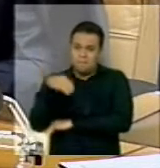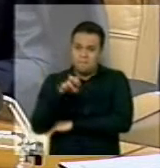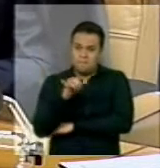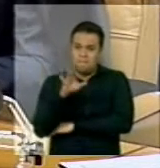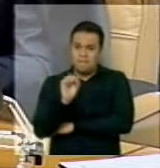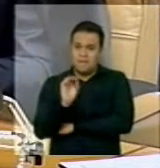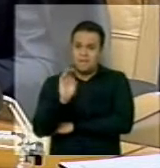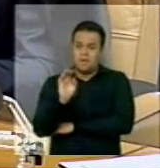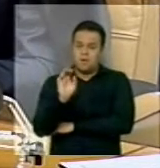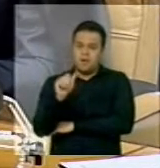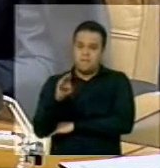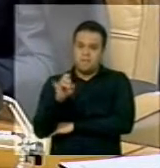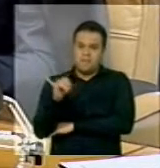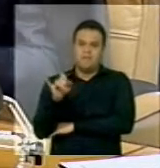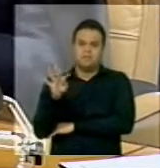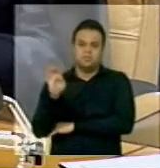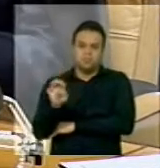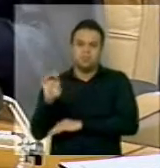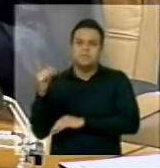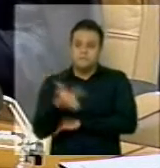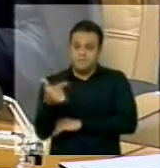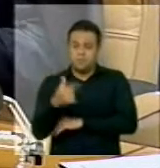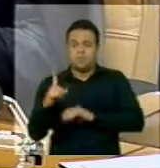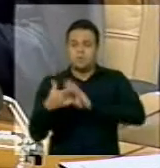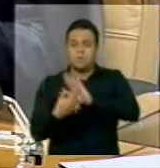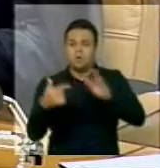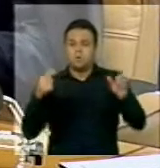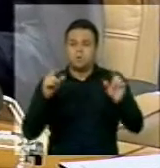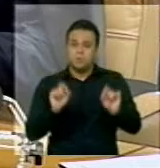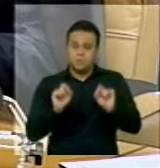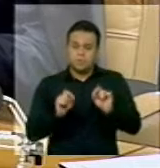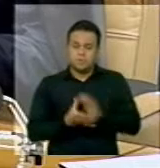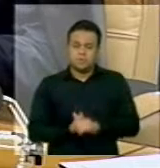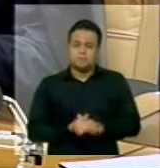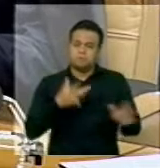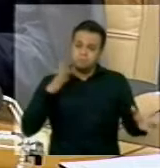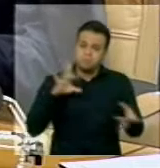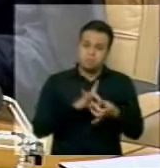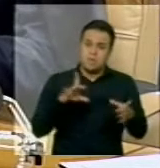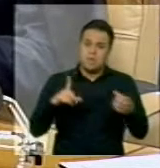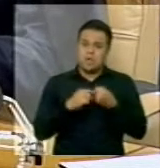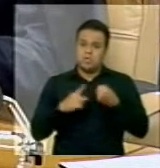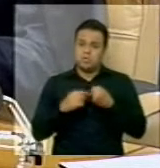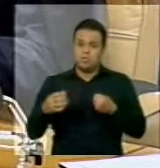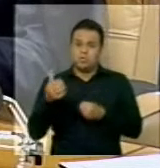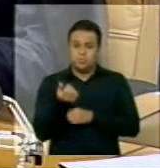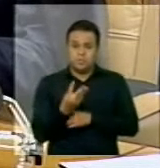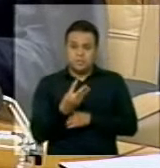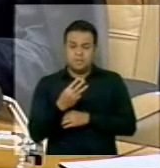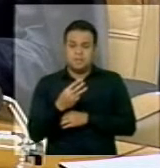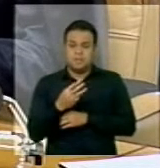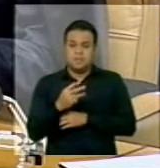esse segundo e último ponto, dizendo, aqui, em relação ao artigo 13, a Procuradoria-Geral